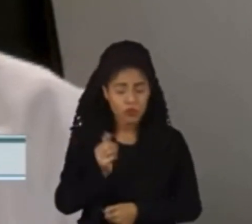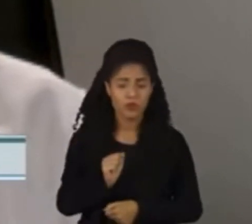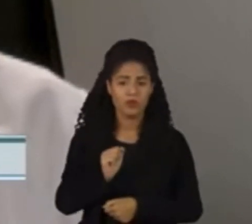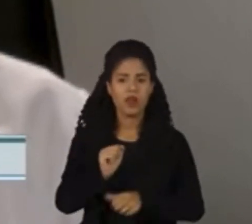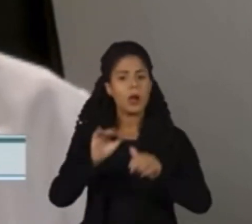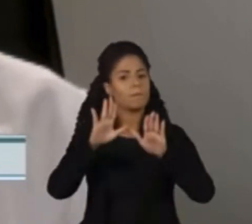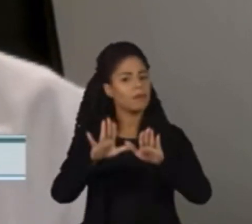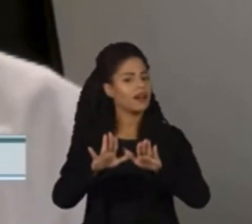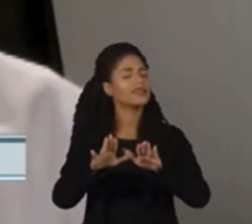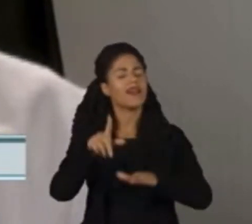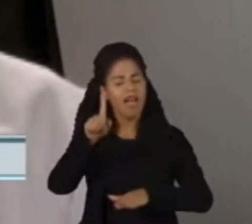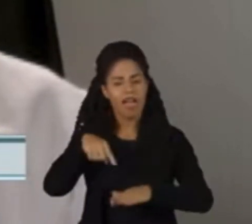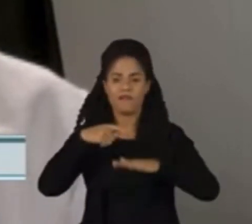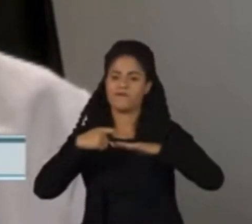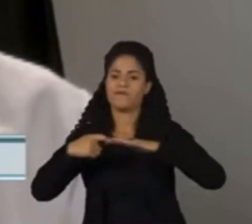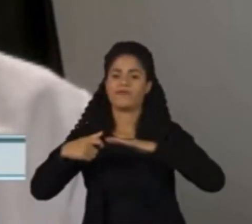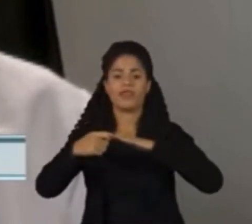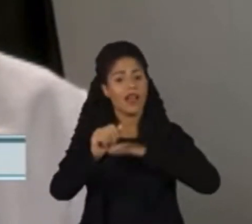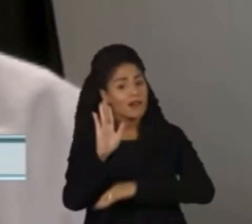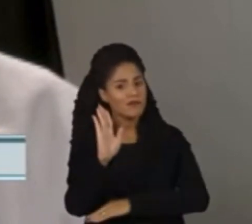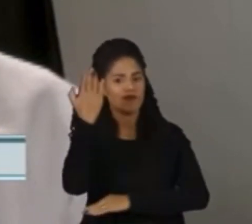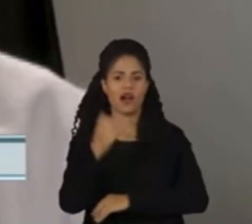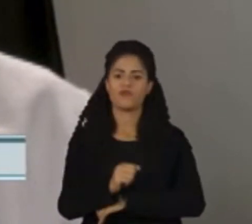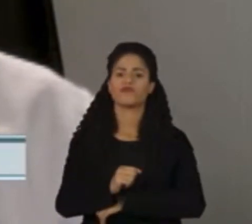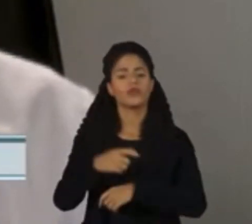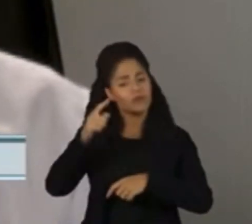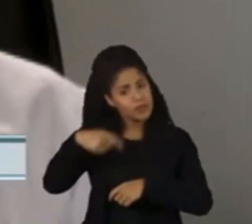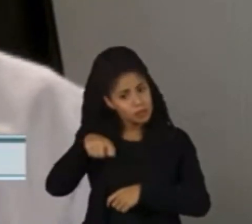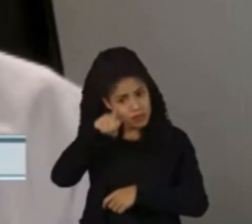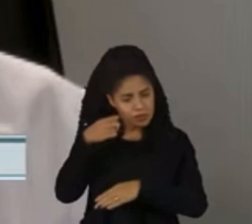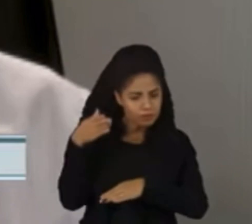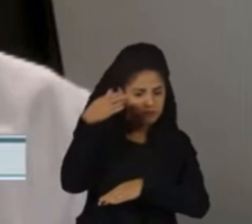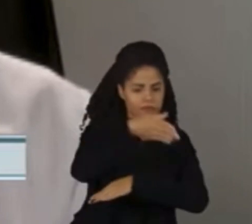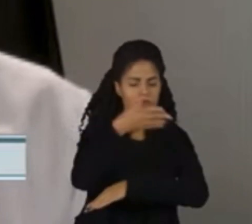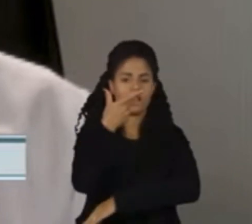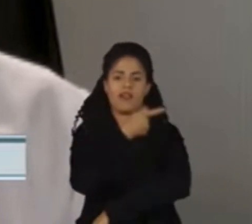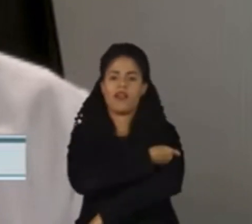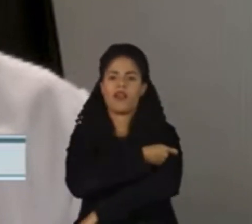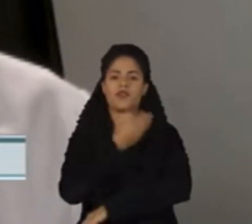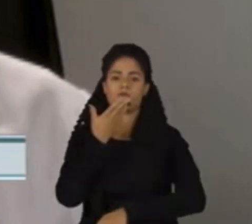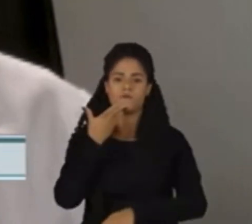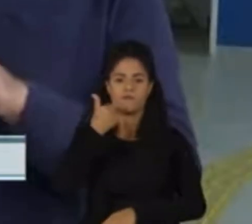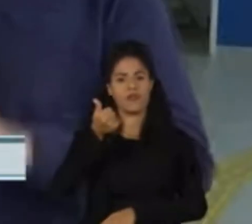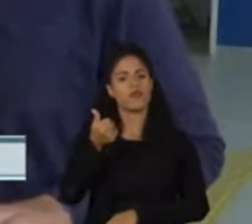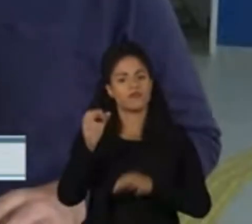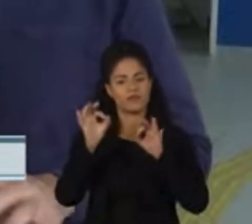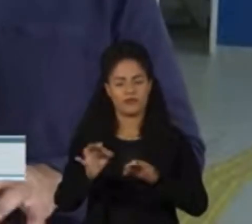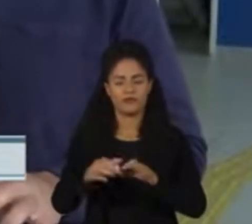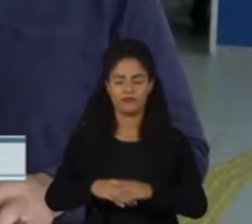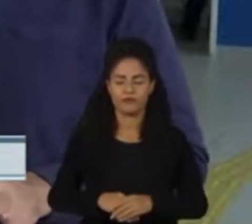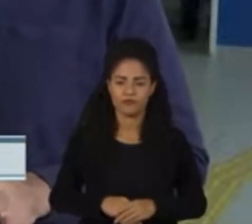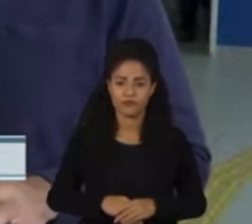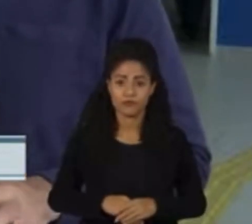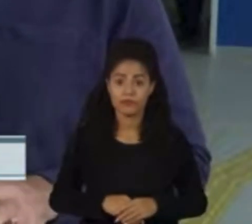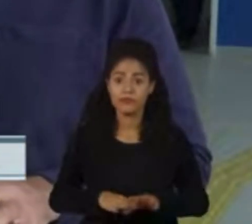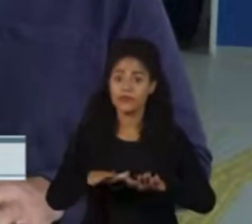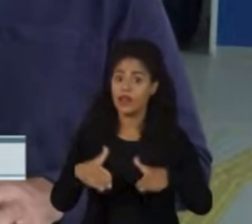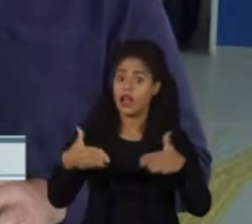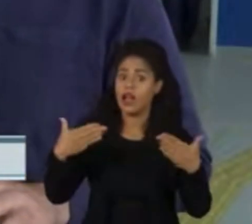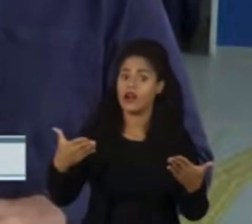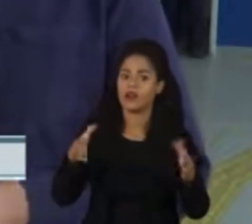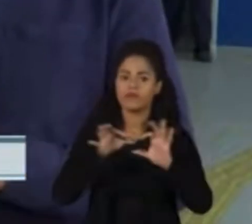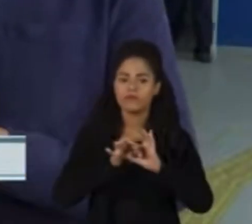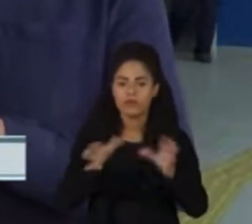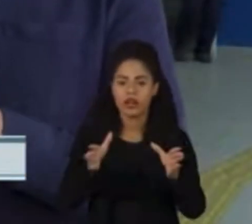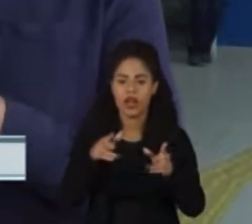falsos e isso acaba treinando acaba diminuindo a confiança das pessoas em relação às vacinas agora com a disponibilização para o